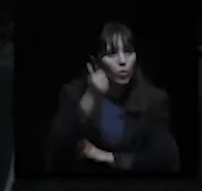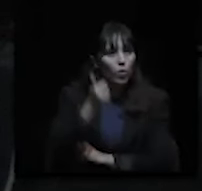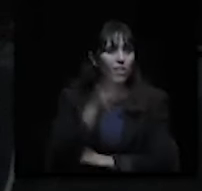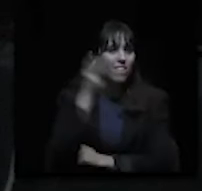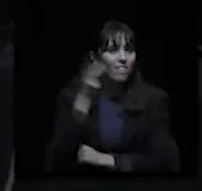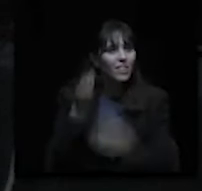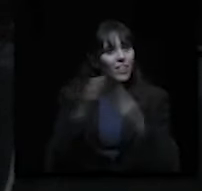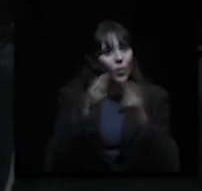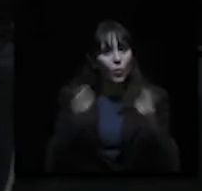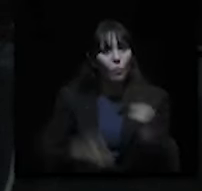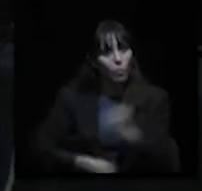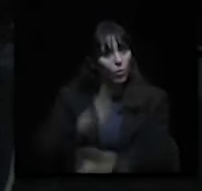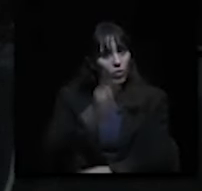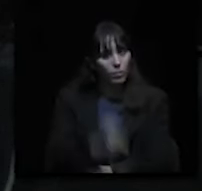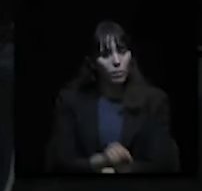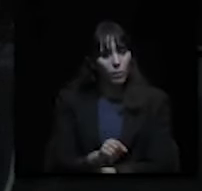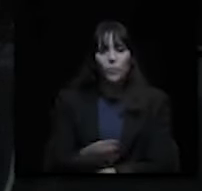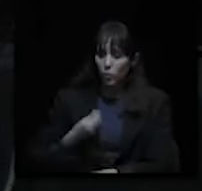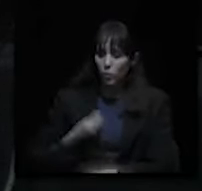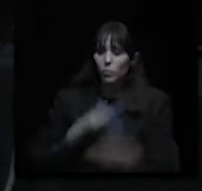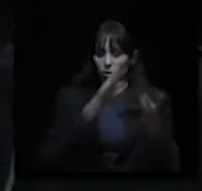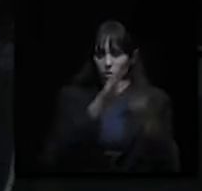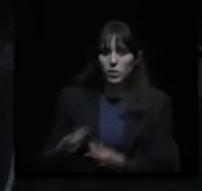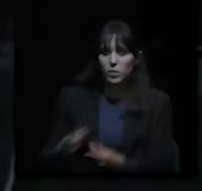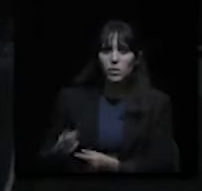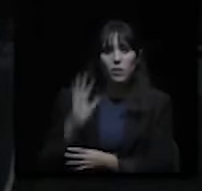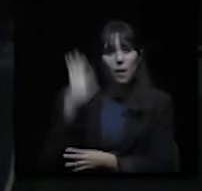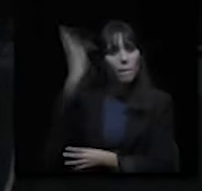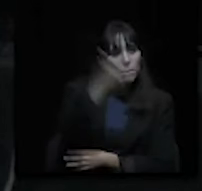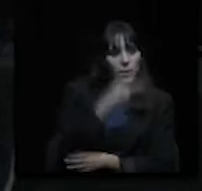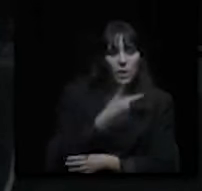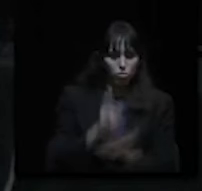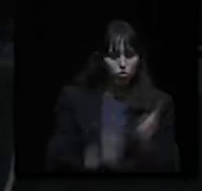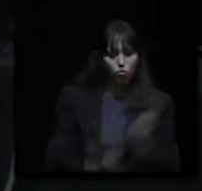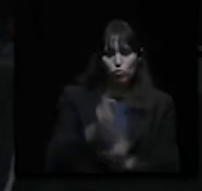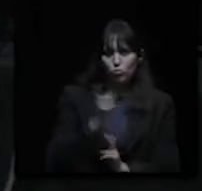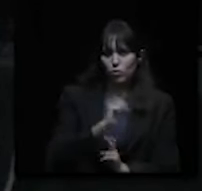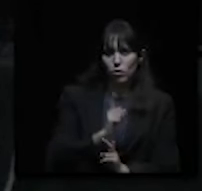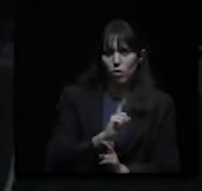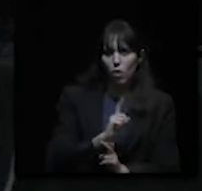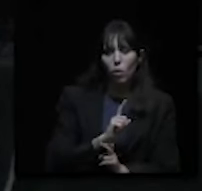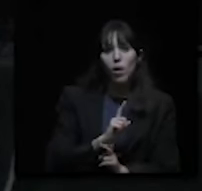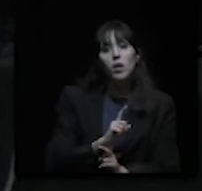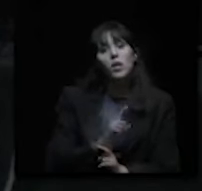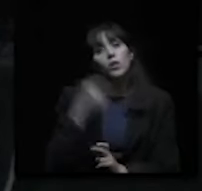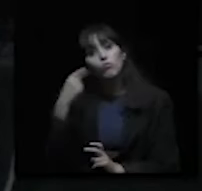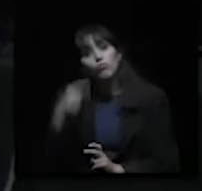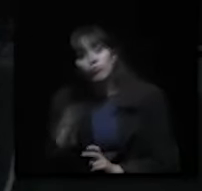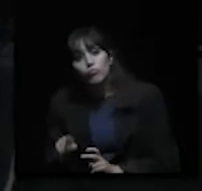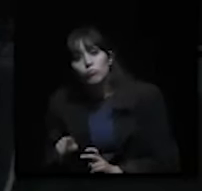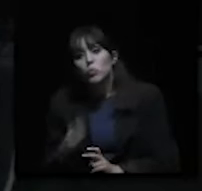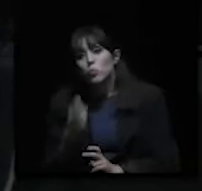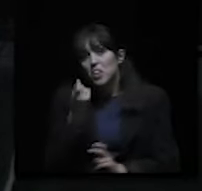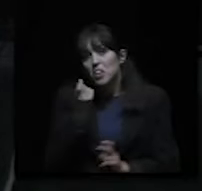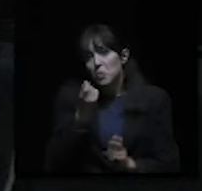nós. E aqui é muito preocupante ver que o orçamento para o ambiente e infraestrutura verde não aumenta para além da inflação e, além disso, em grande parte é